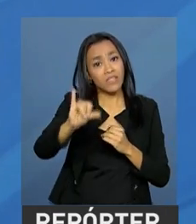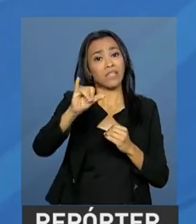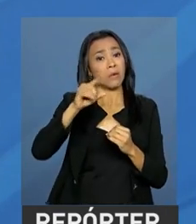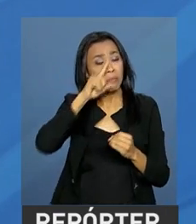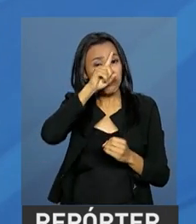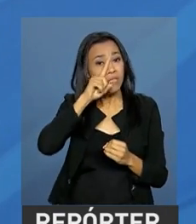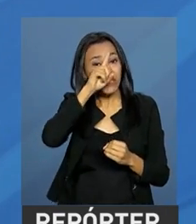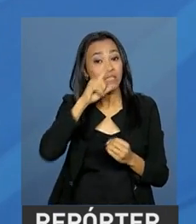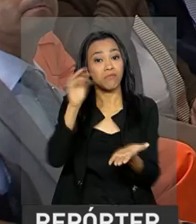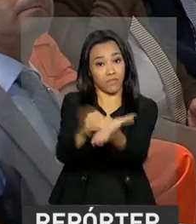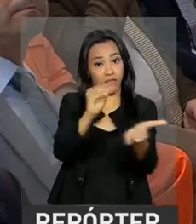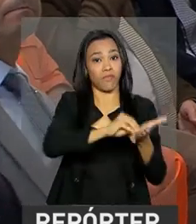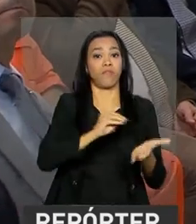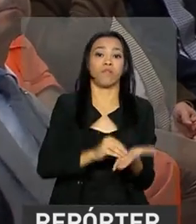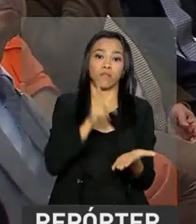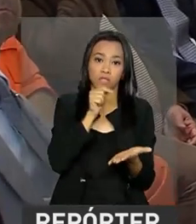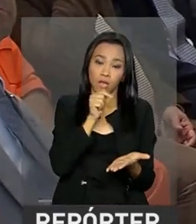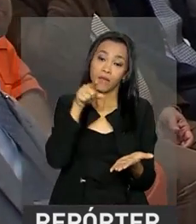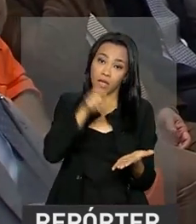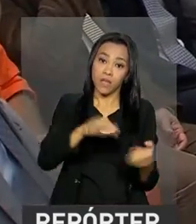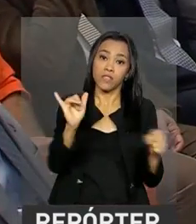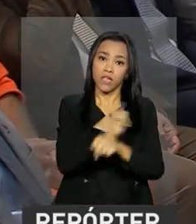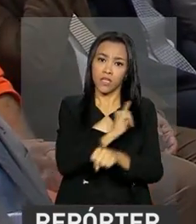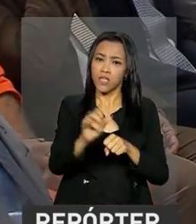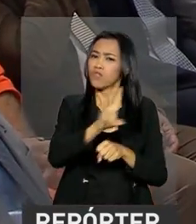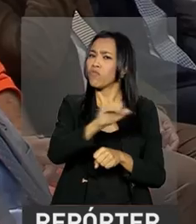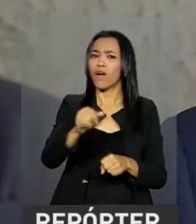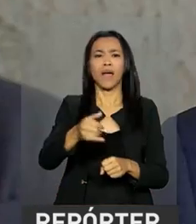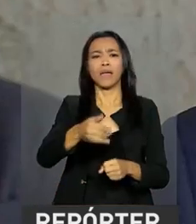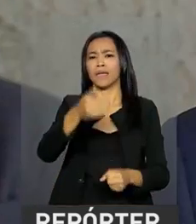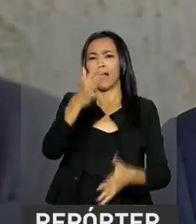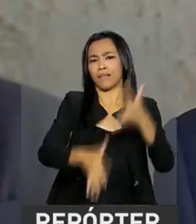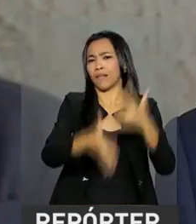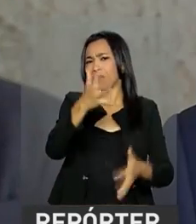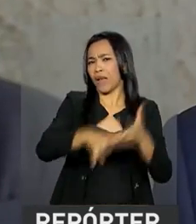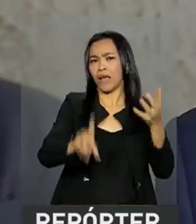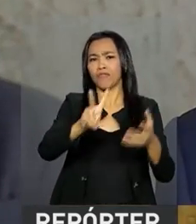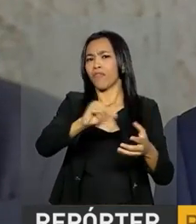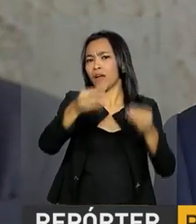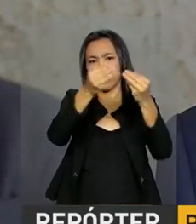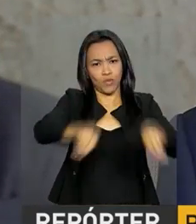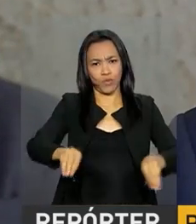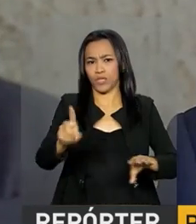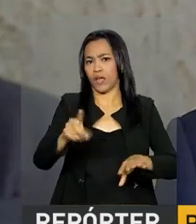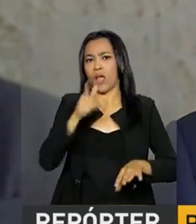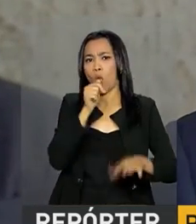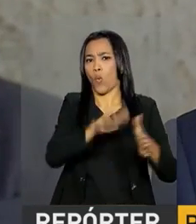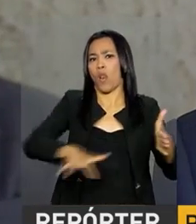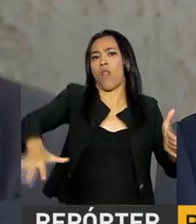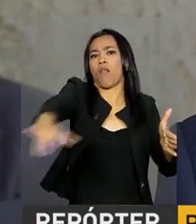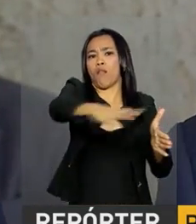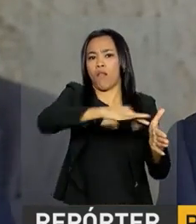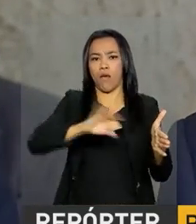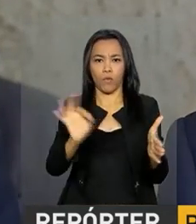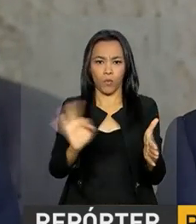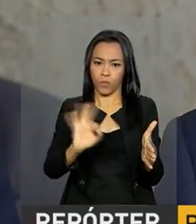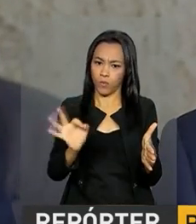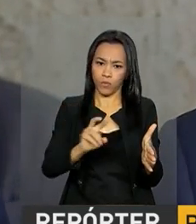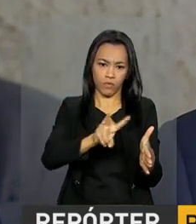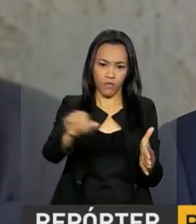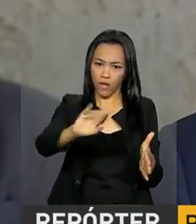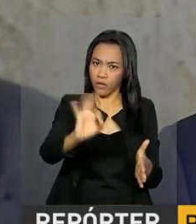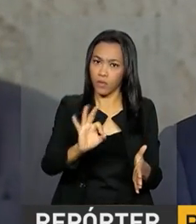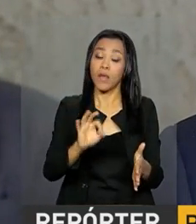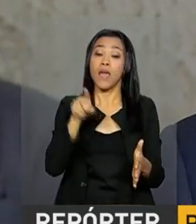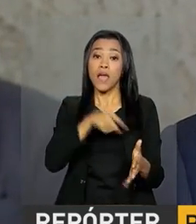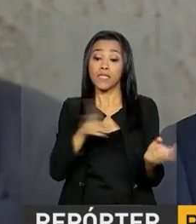agrave e garantiu que a medida não vai prejudicar o lago não haverá nenhum impacto ambiental sobre o Lago Paranoá